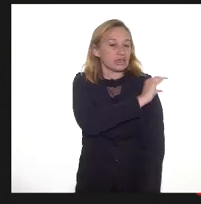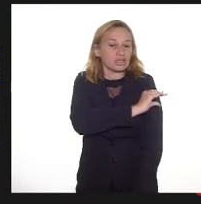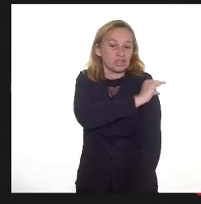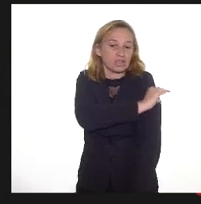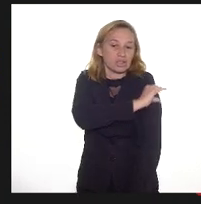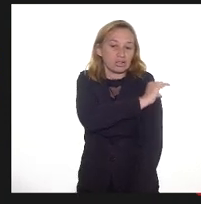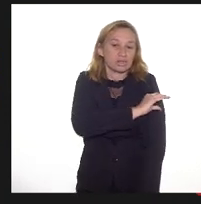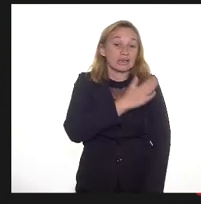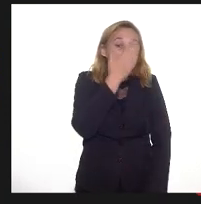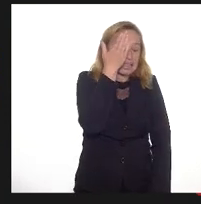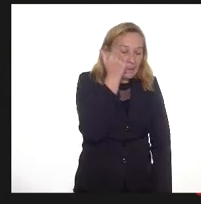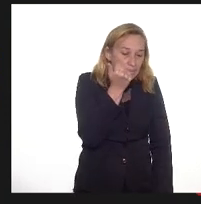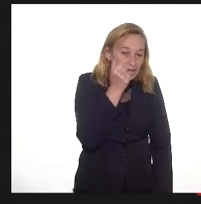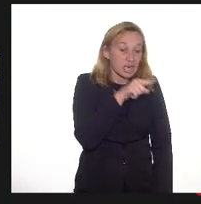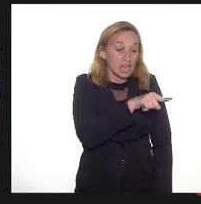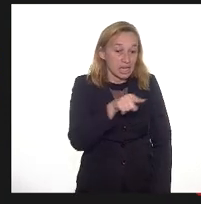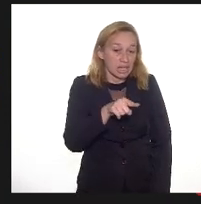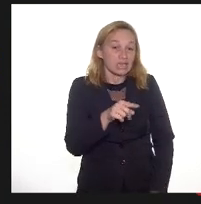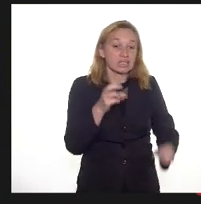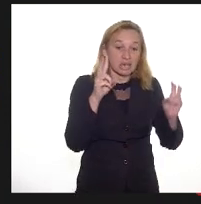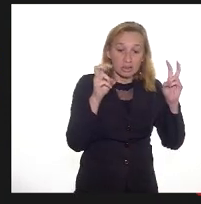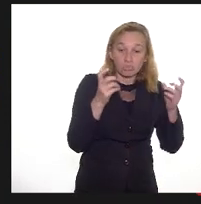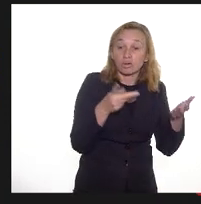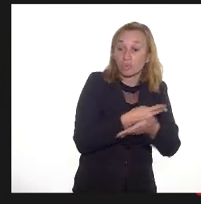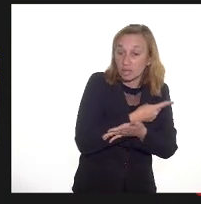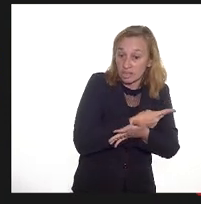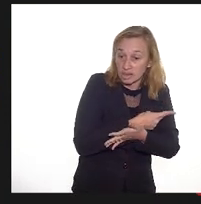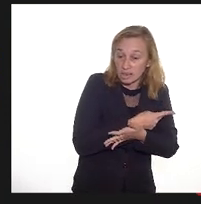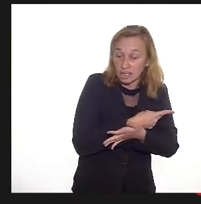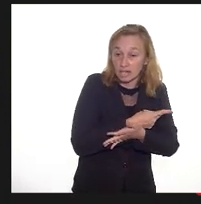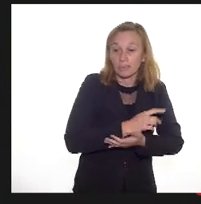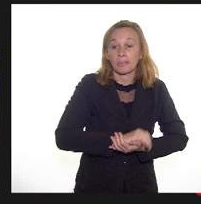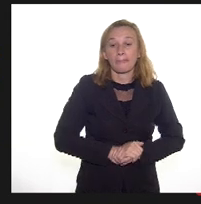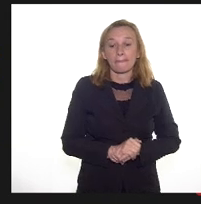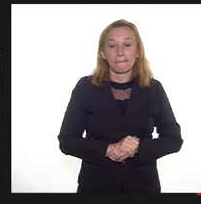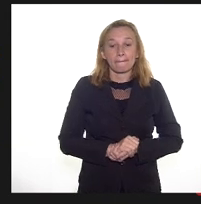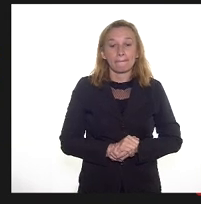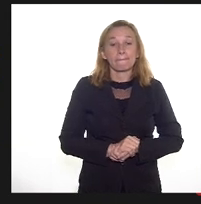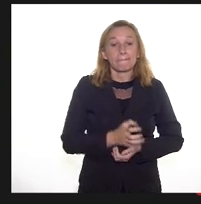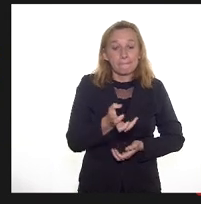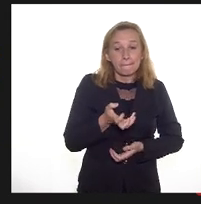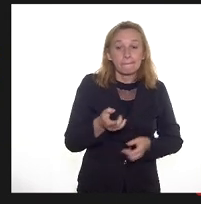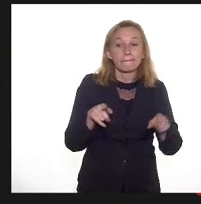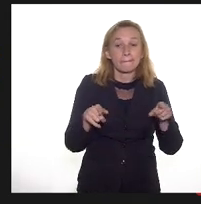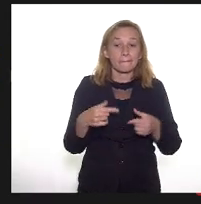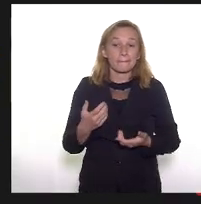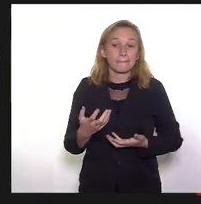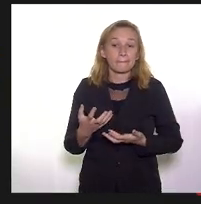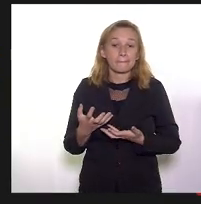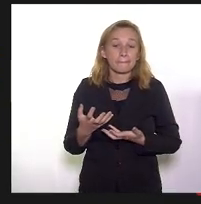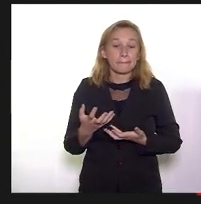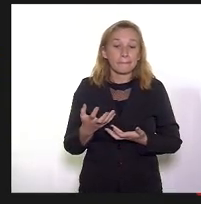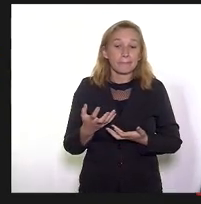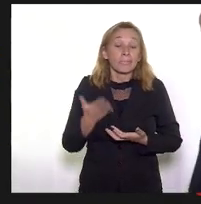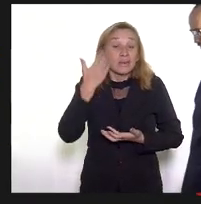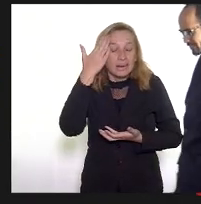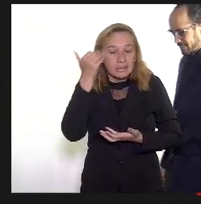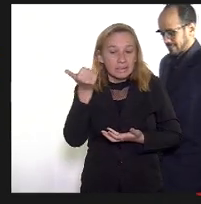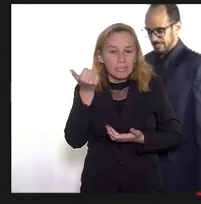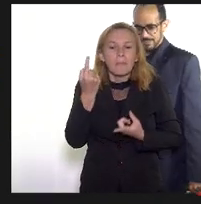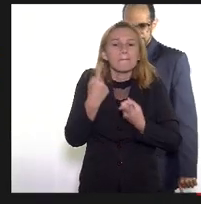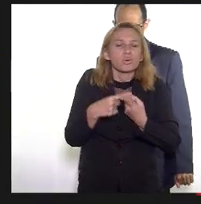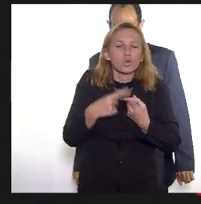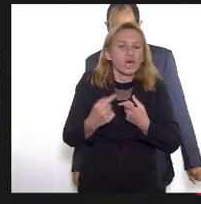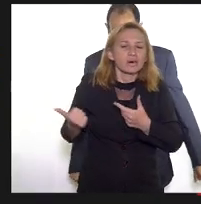em que sabíamos que esses casos aconteciam e queríamos, então, saber por